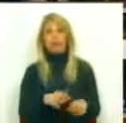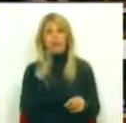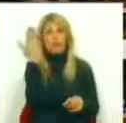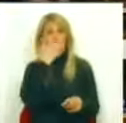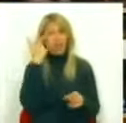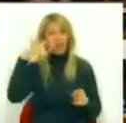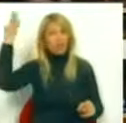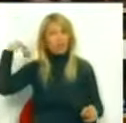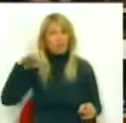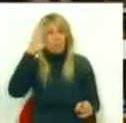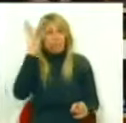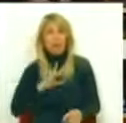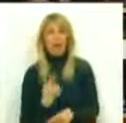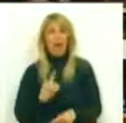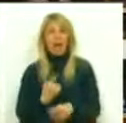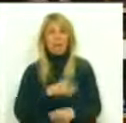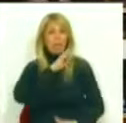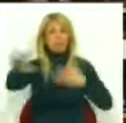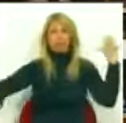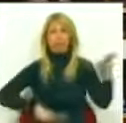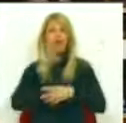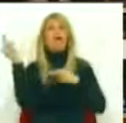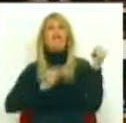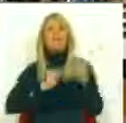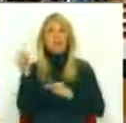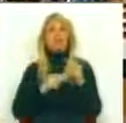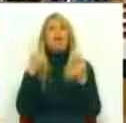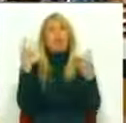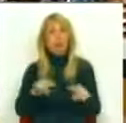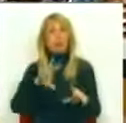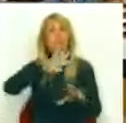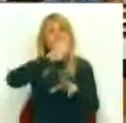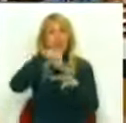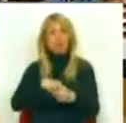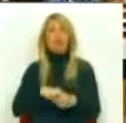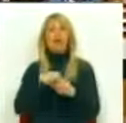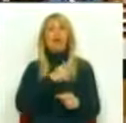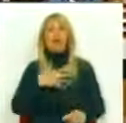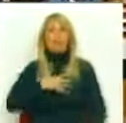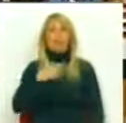dias, era de grande descalabro financeiro, como acontecia no âmbito da empresa Parque Escolar. Muito bom.